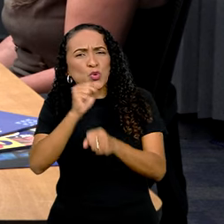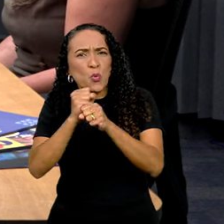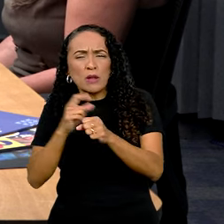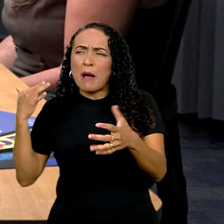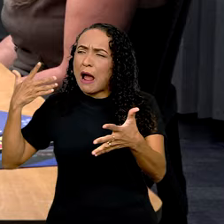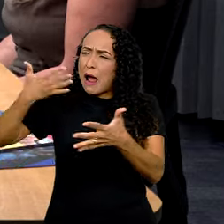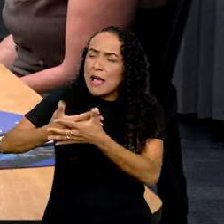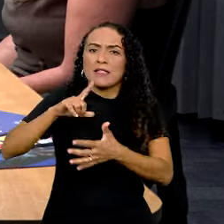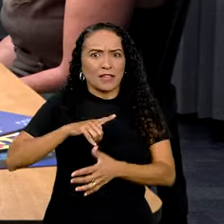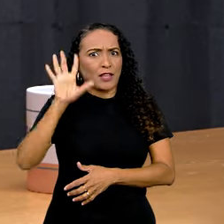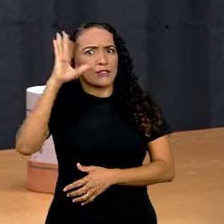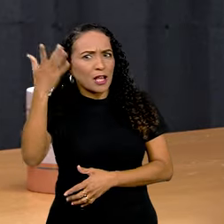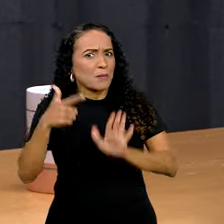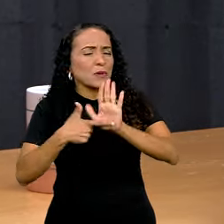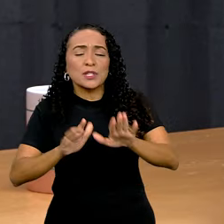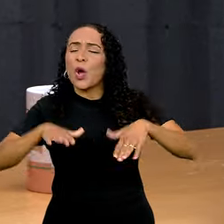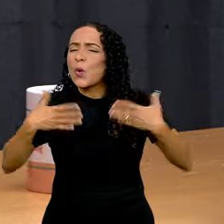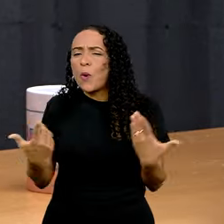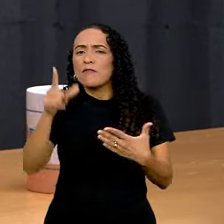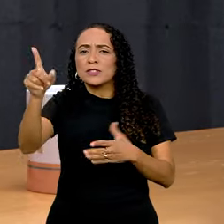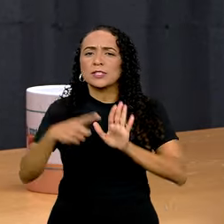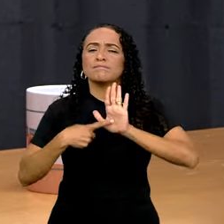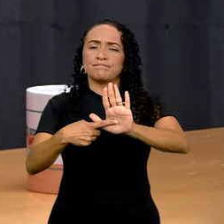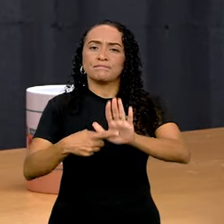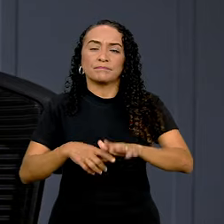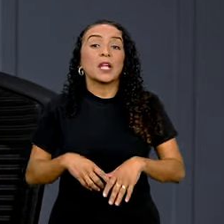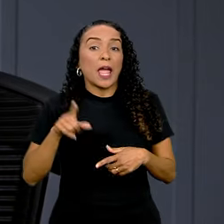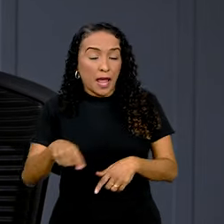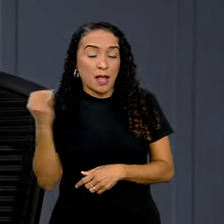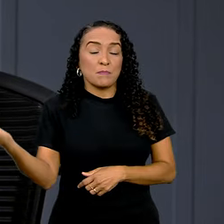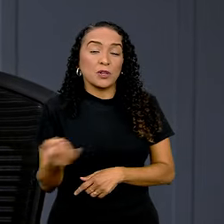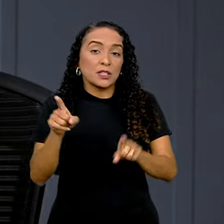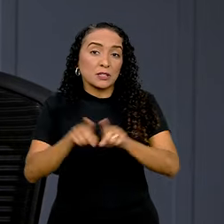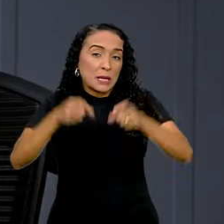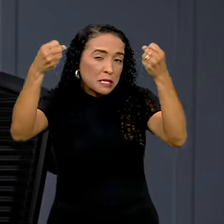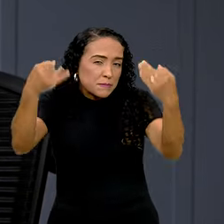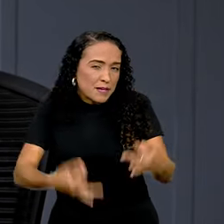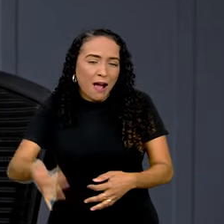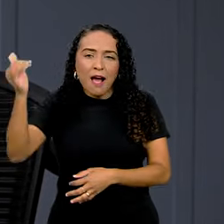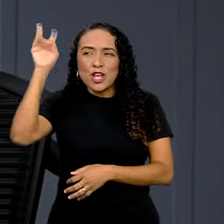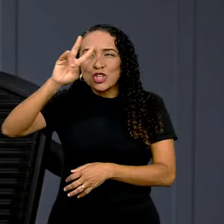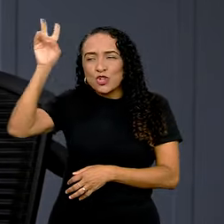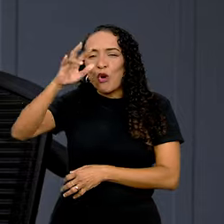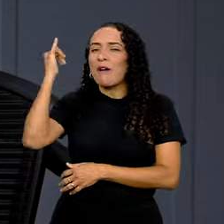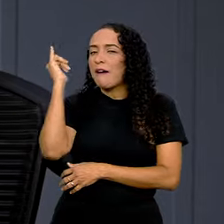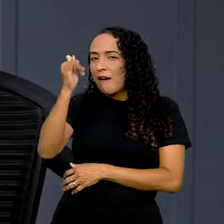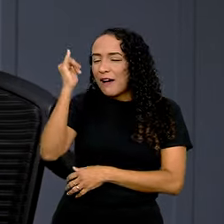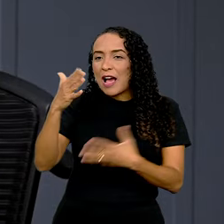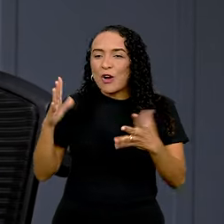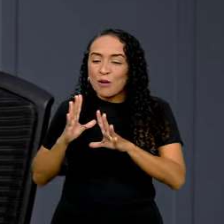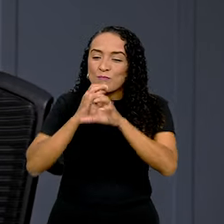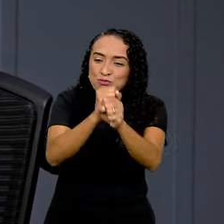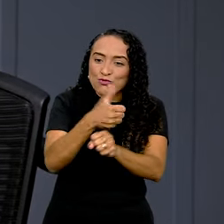tenha resultados para mostrar que resultado você destaca é bem importante a gente falar sobre a história do sisan né estamos